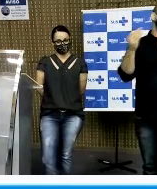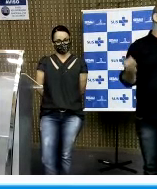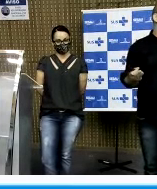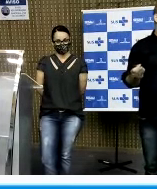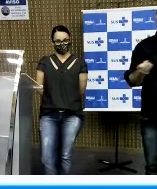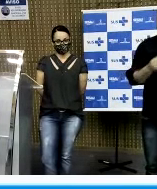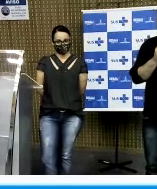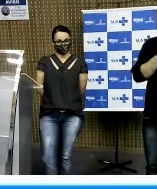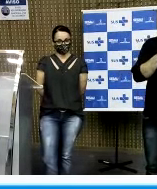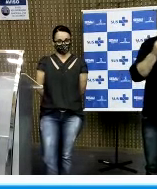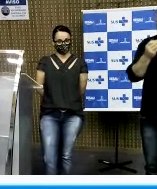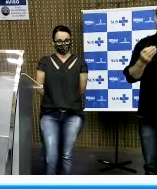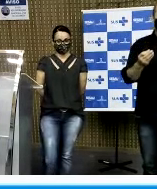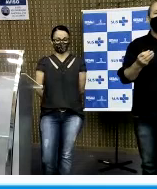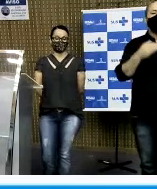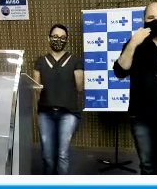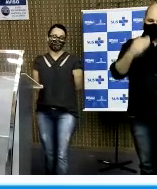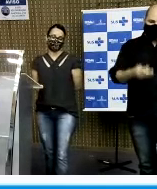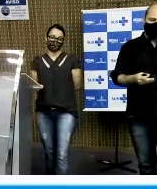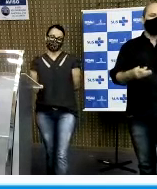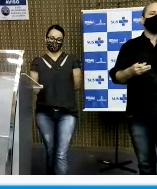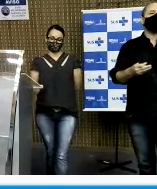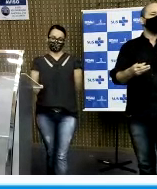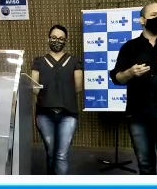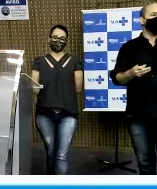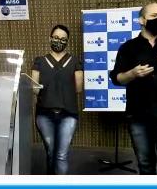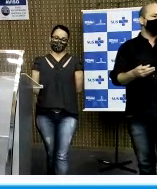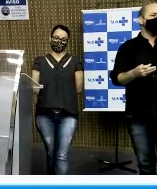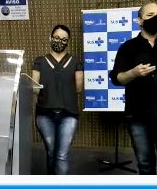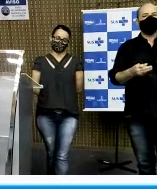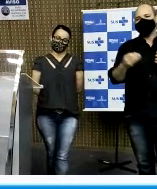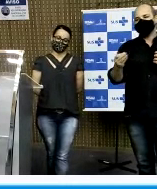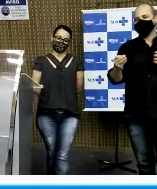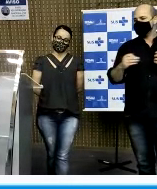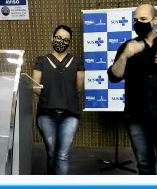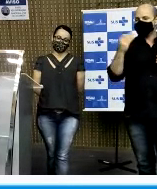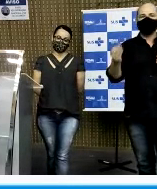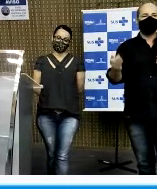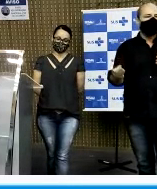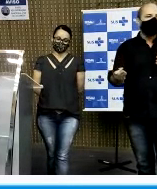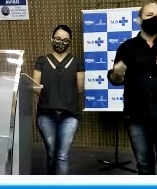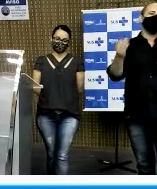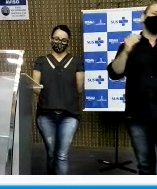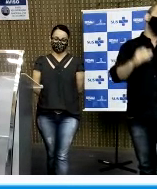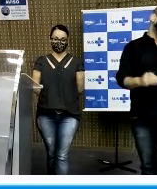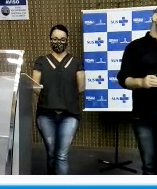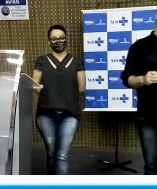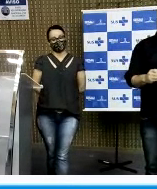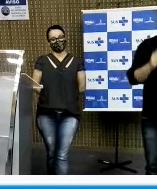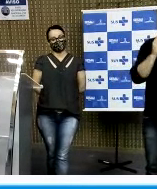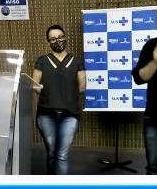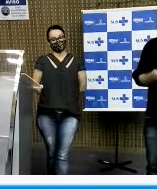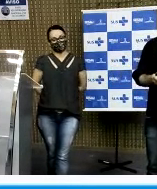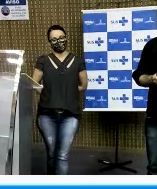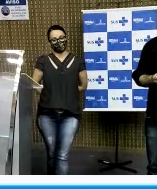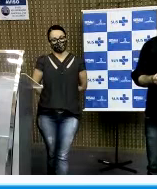estava acontecendo de forma um tanto desalinhada, a gente tem sentado com a equipe de saúde, por vezes são profissionais do Estado ou profissionais do próprio município,